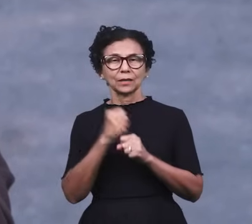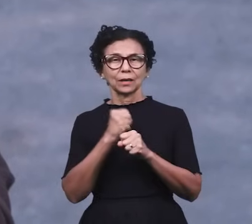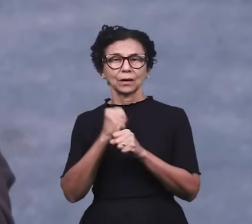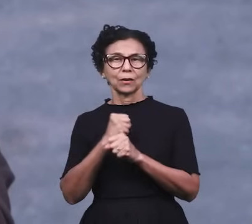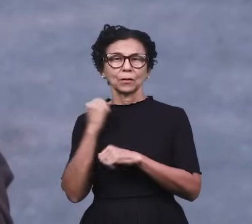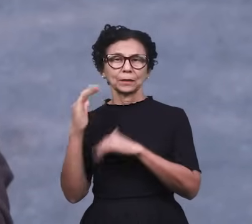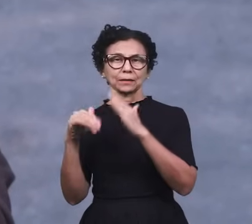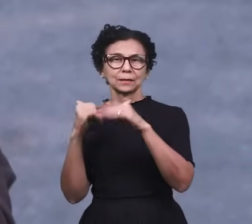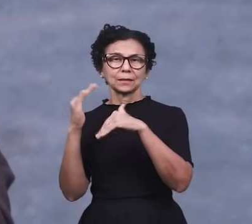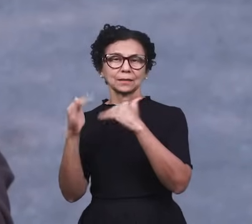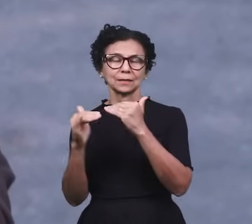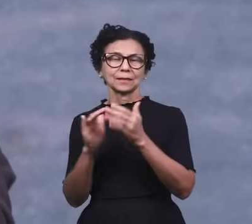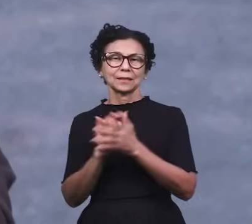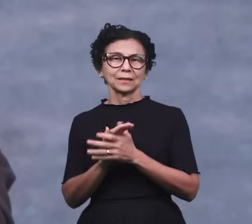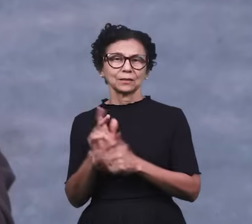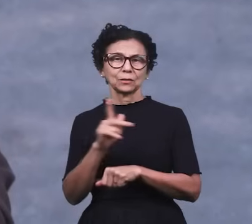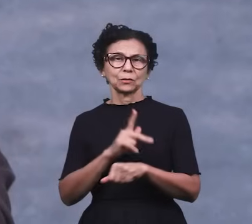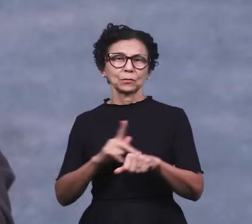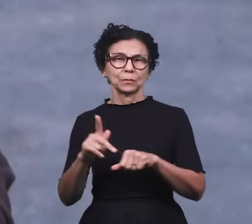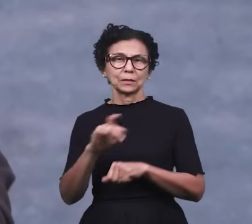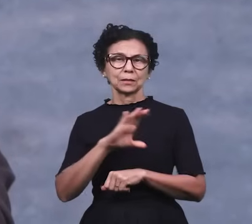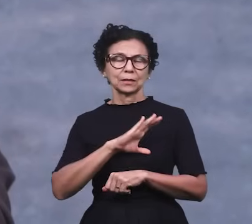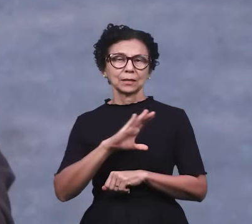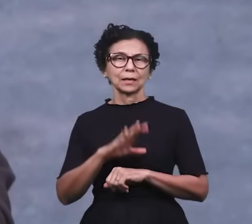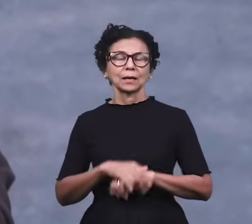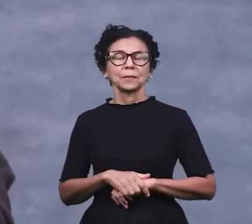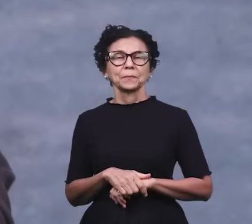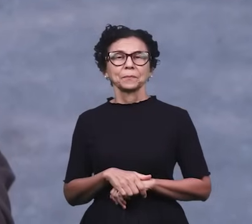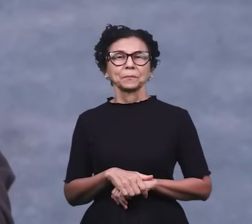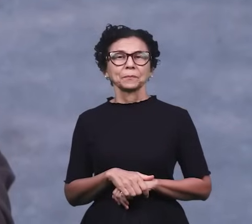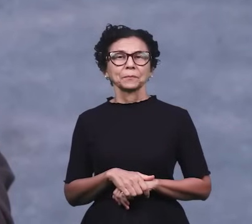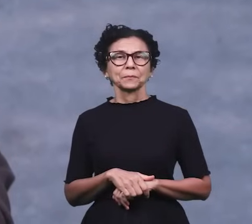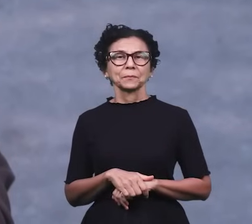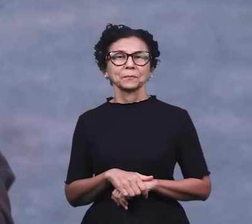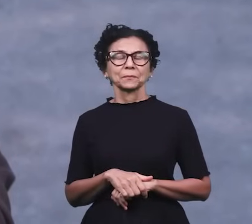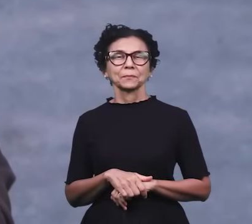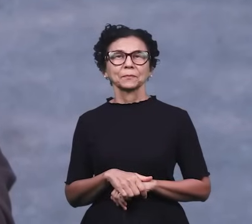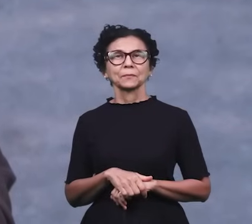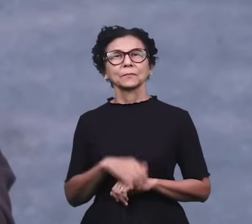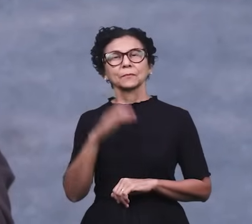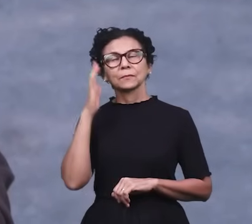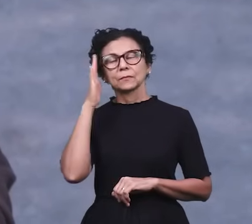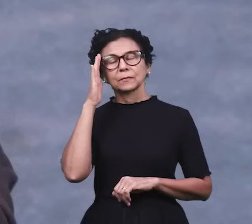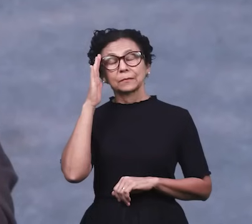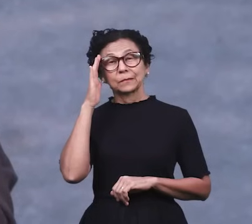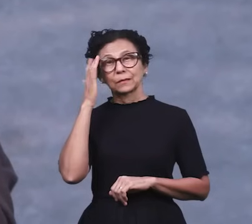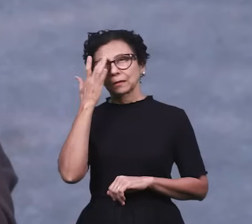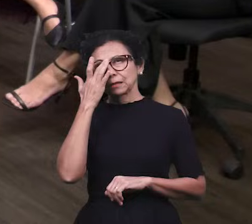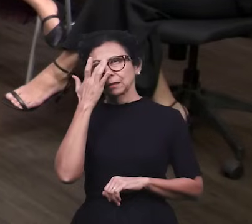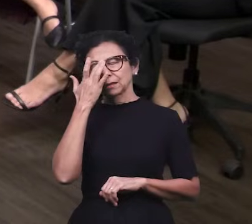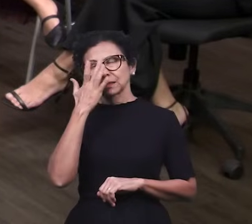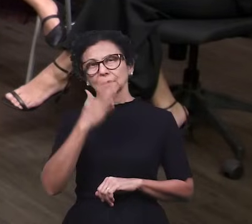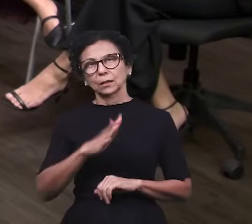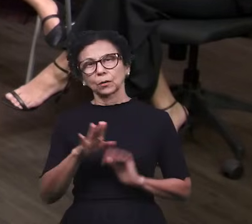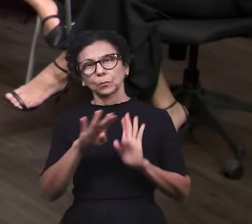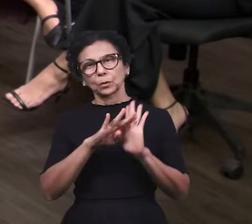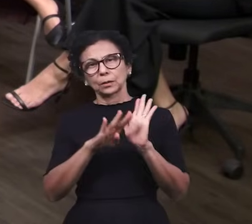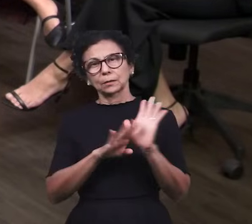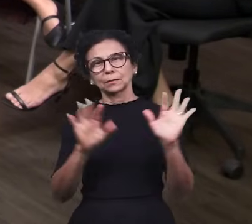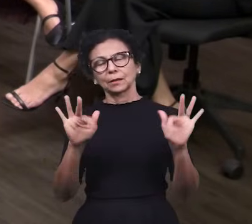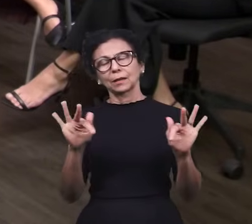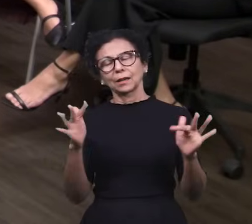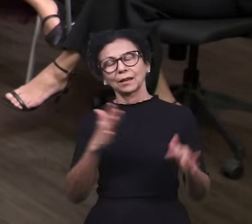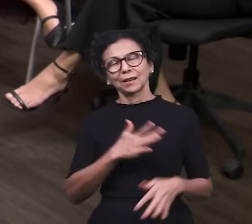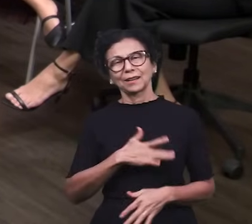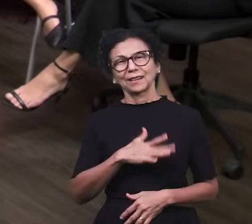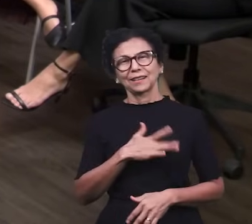muito felizes pelo crescimento da obra aí no Canadá, na América do Norte. Bom, A gente está se aproximando agora do final do